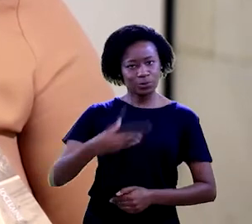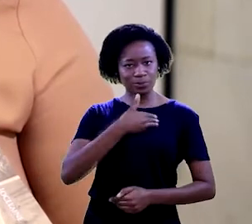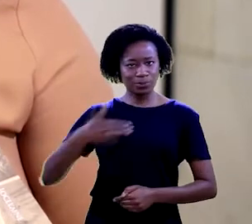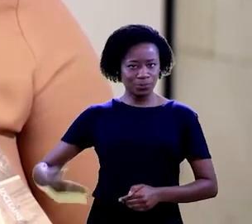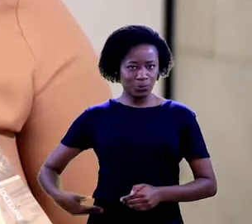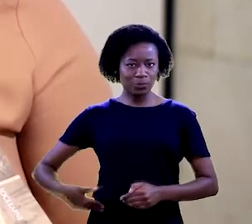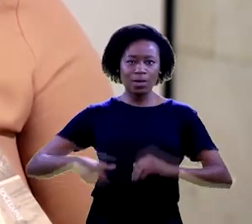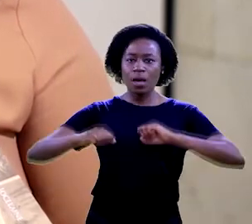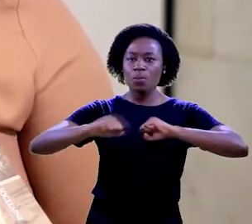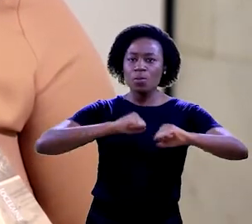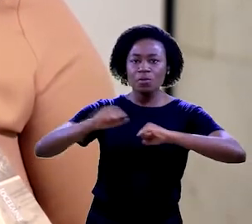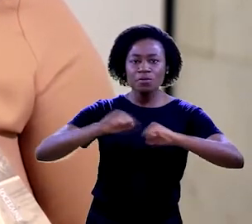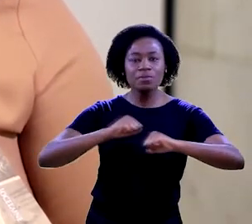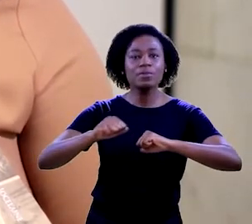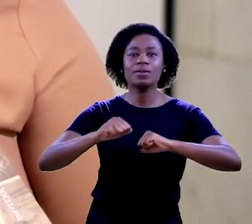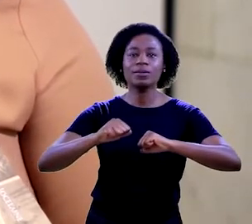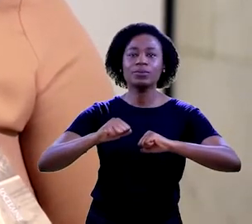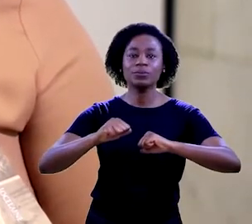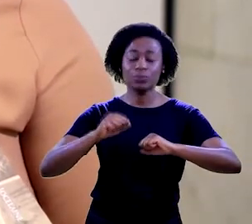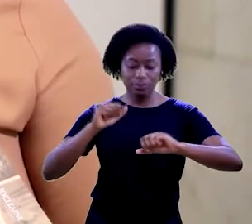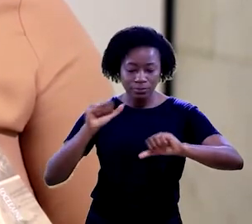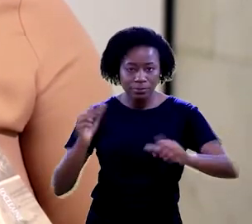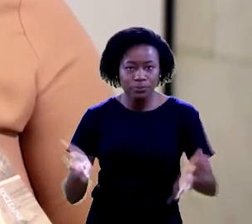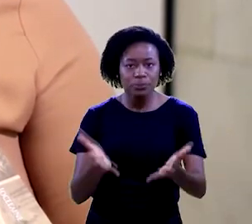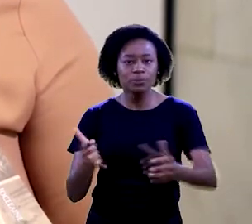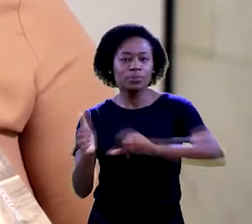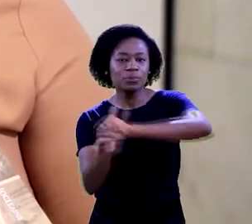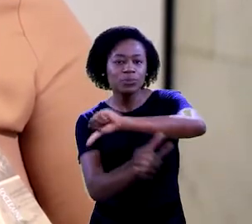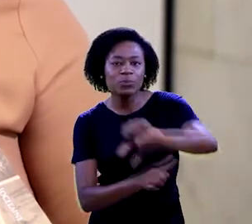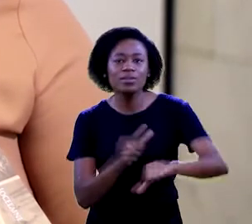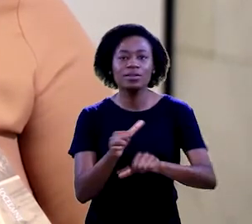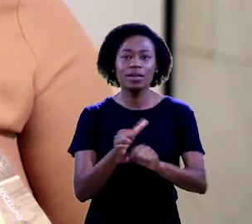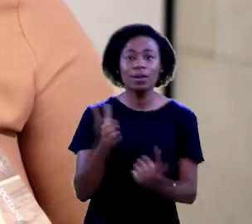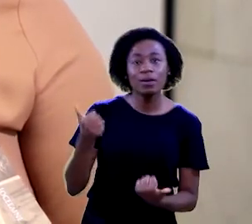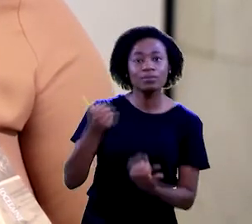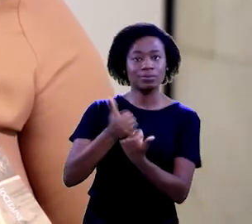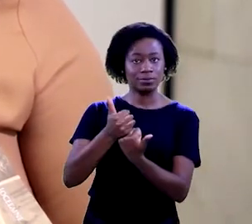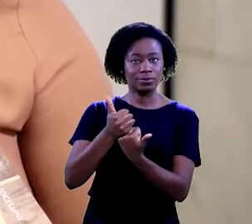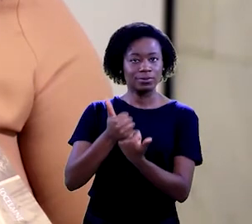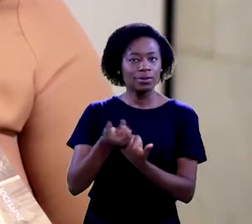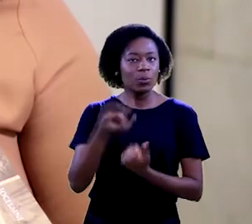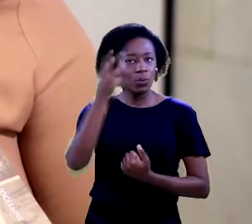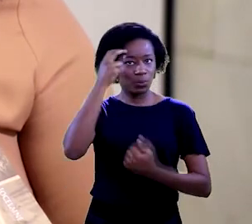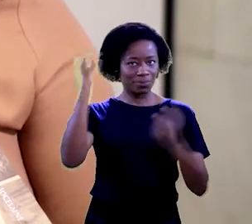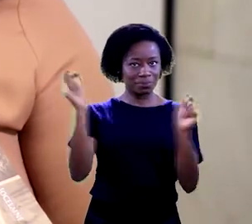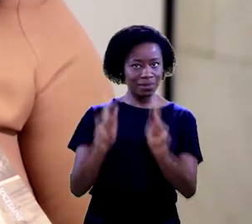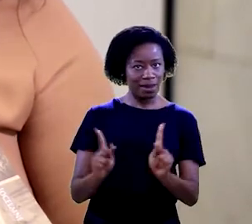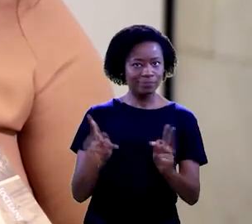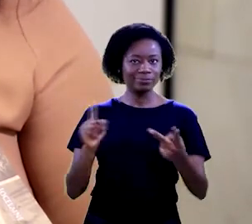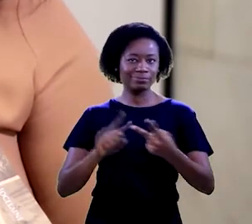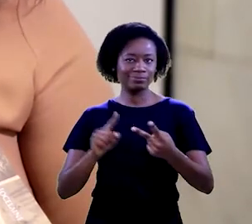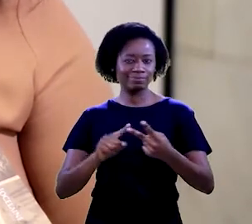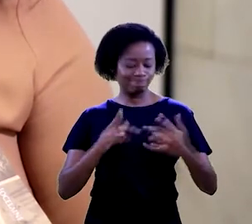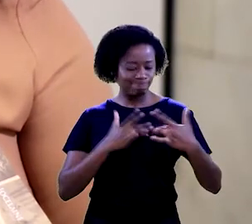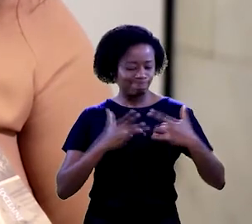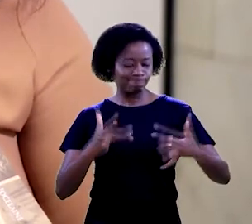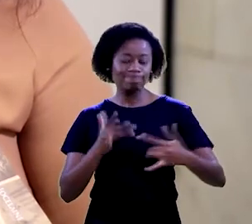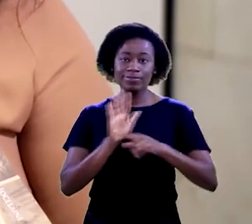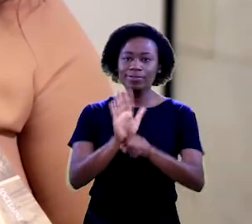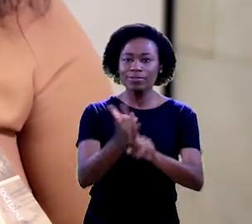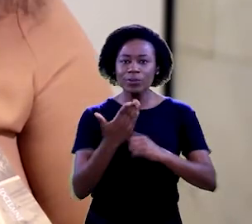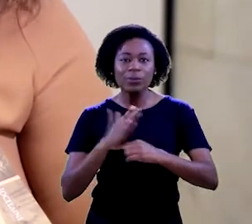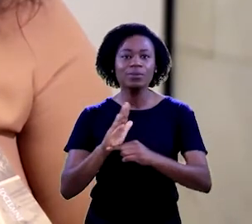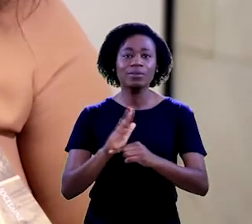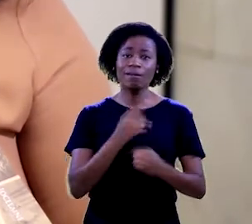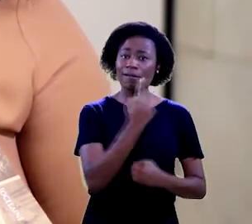de transformação cunhados numa cultura de paz, cunhados no altruísmo, onde cada um de nós, onde